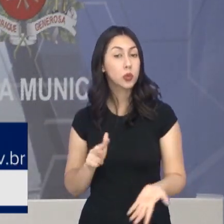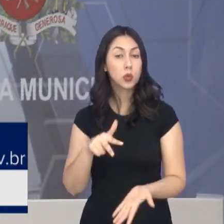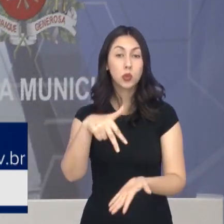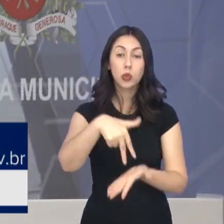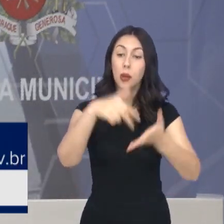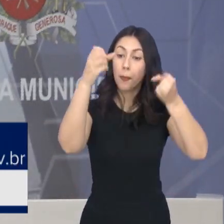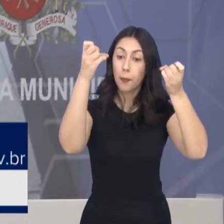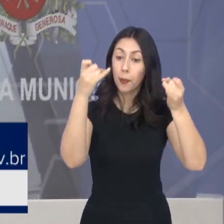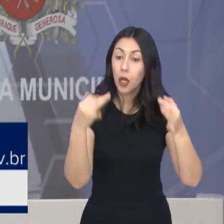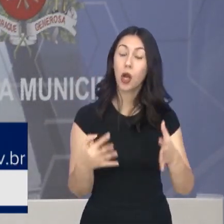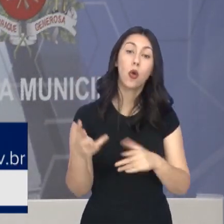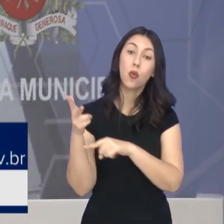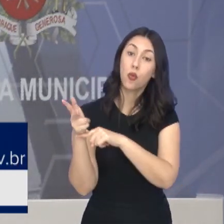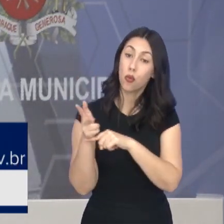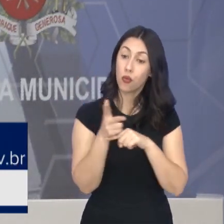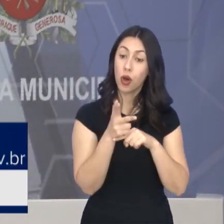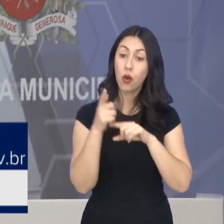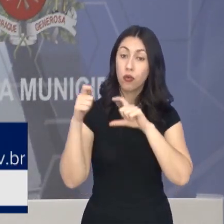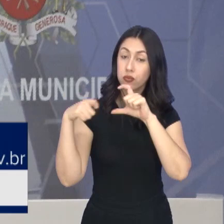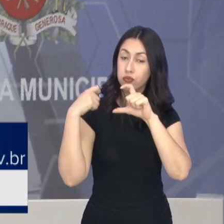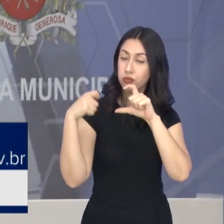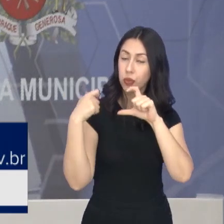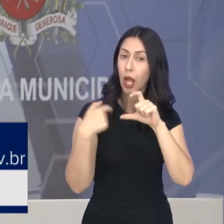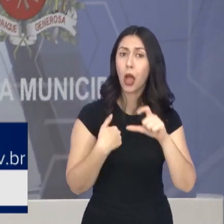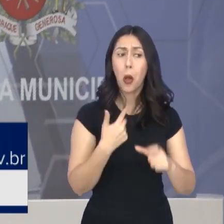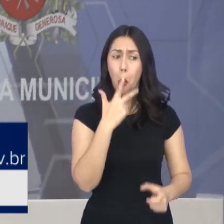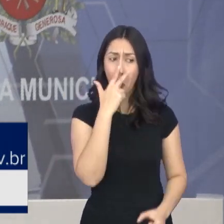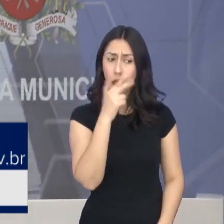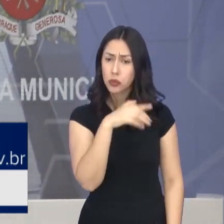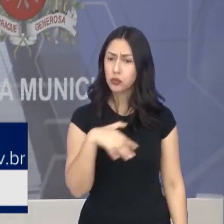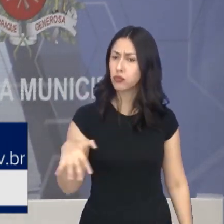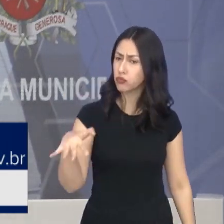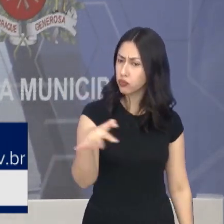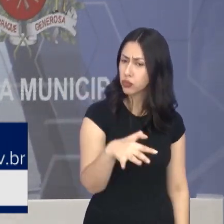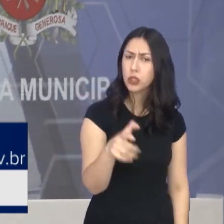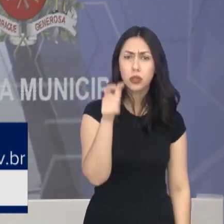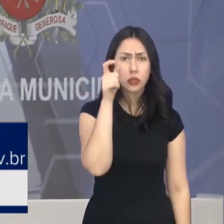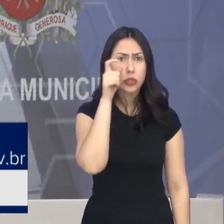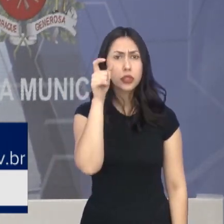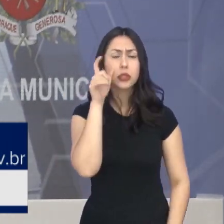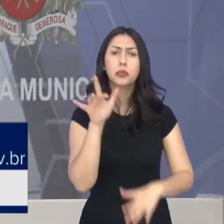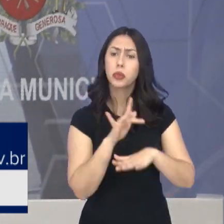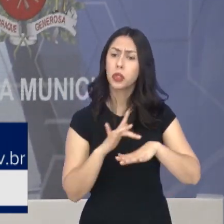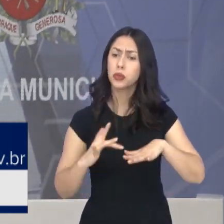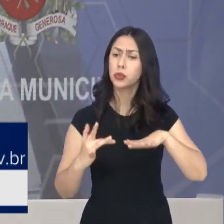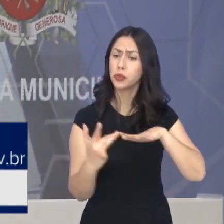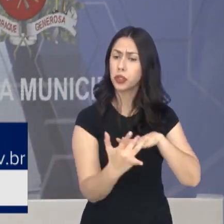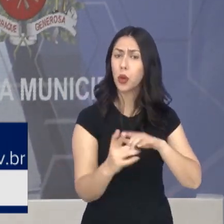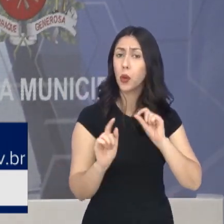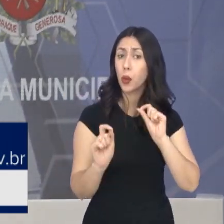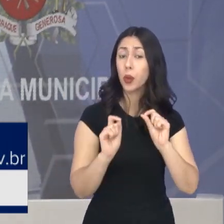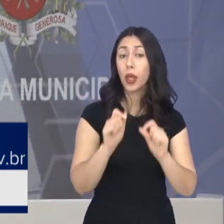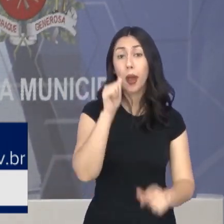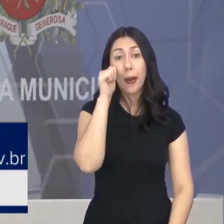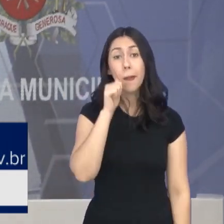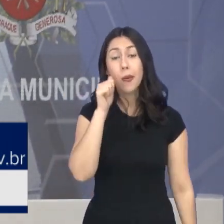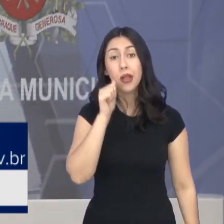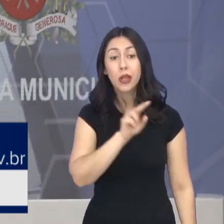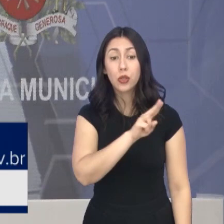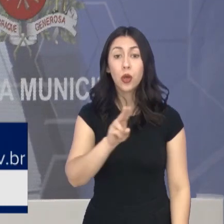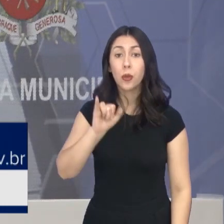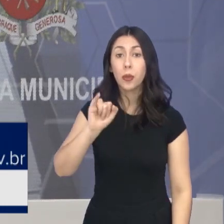pouquinho de um vídeo que eu acredito que vários vereadores viram ontem na rede social, que é o vídeo da senhora Hilda